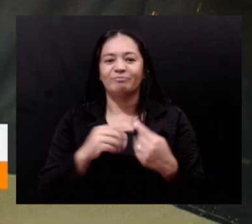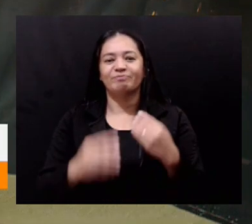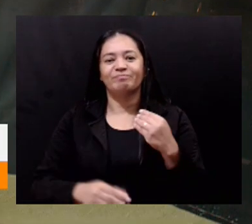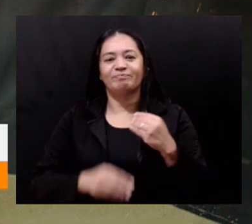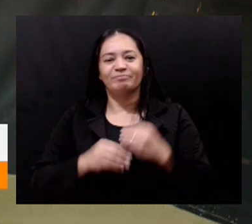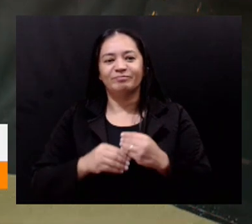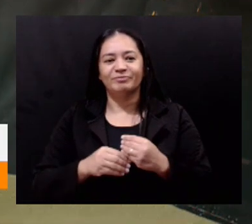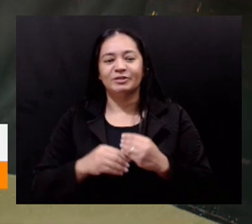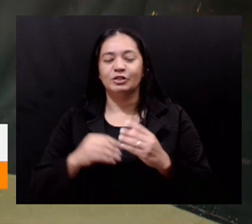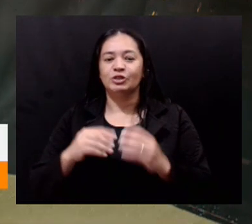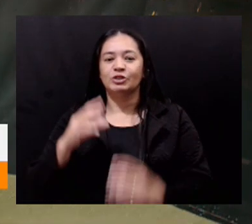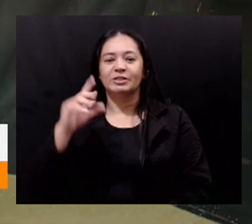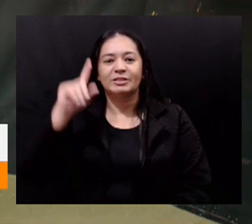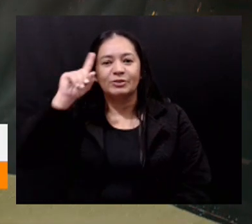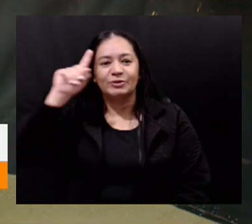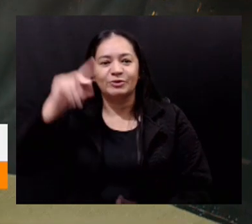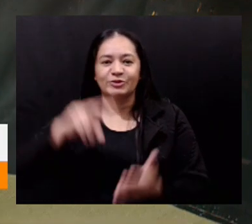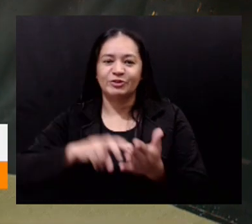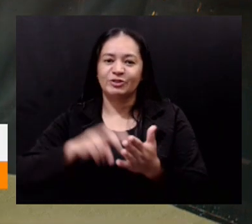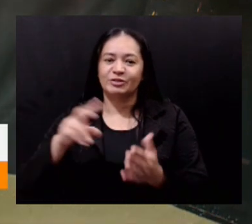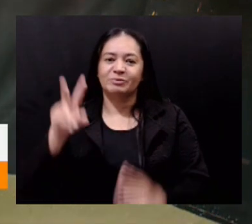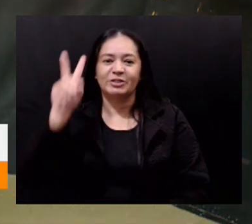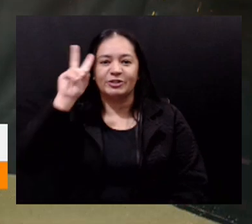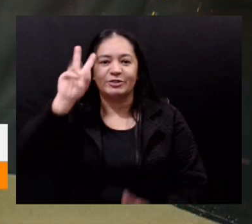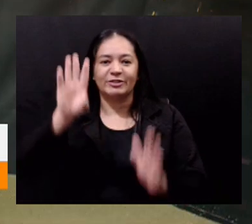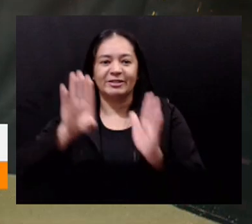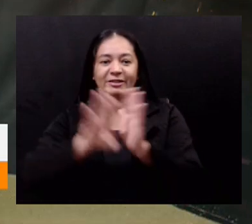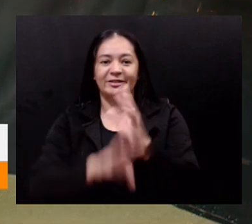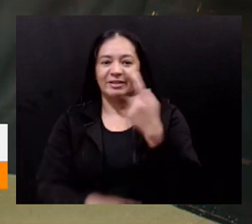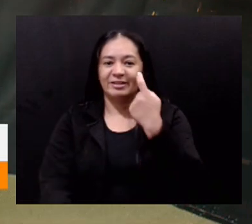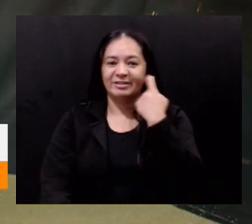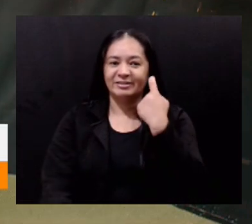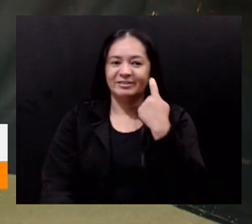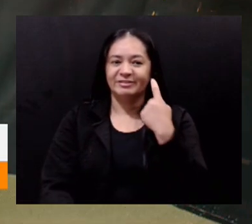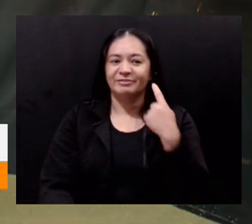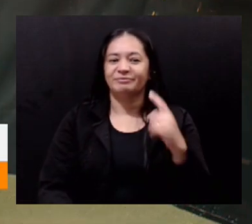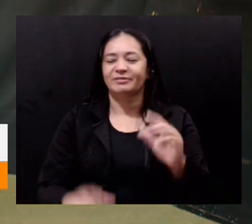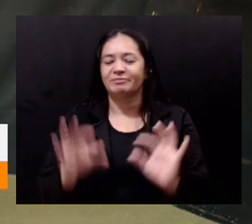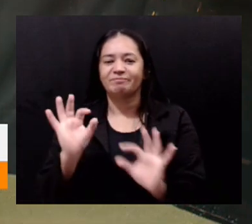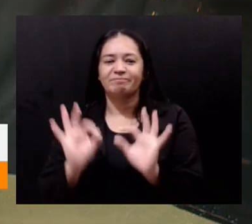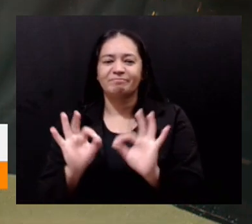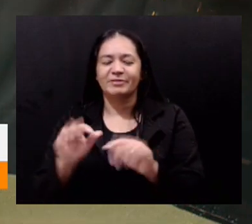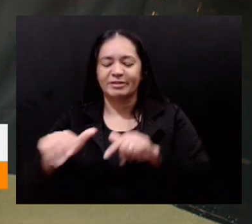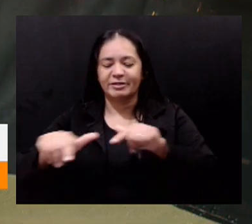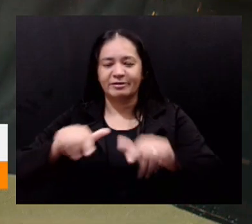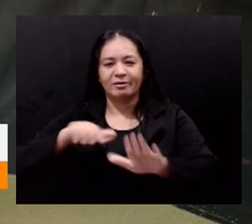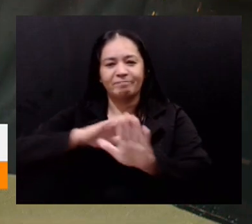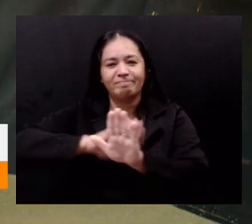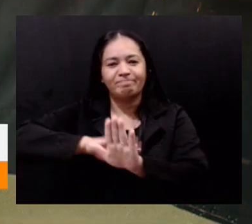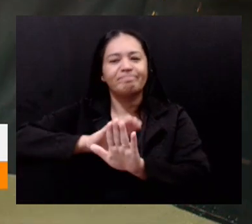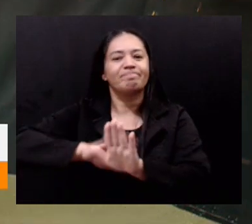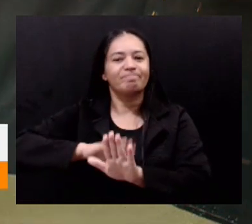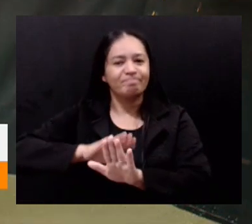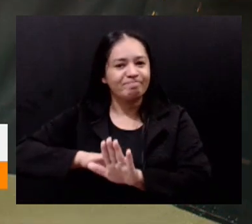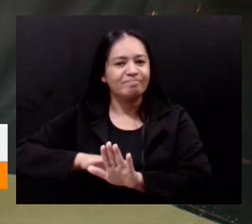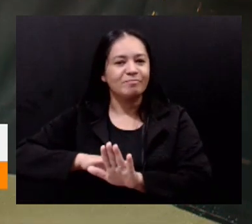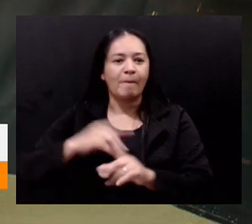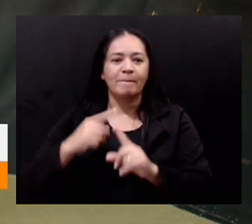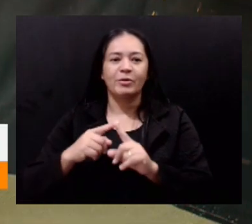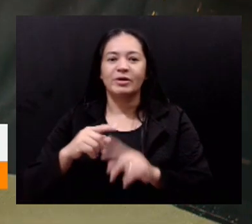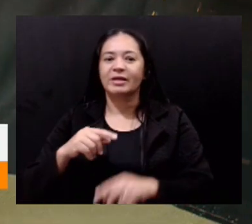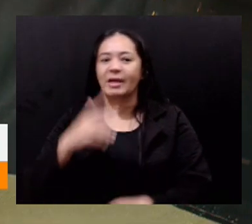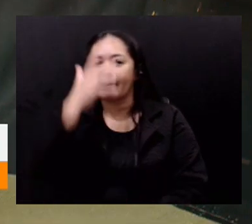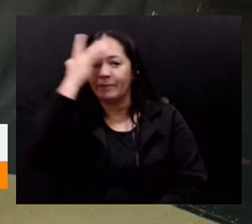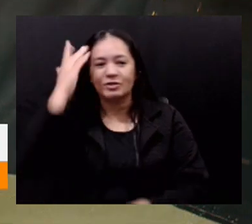segunda a sexta, aqui no Estúdio Câmara. A gente tem uma produção maravilhosa que trabalha por trás, os bastidores, né, porque ninguém faz nada sozinho, e são os